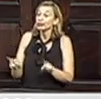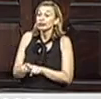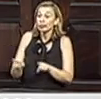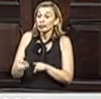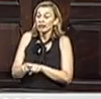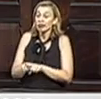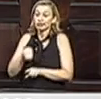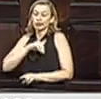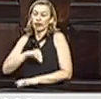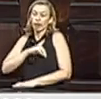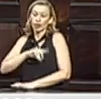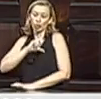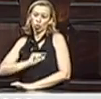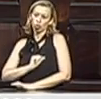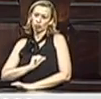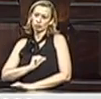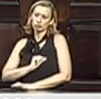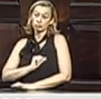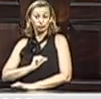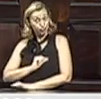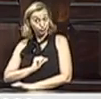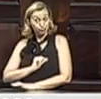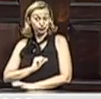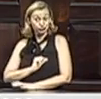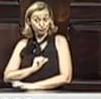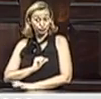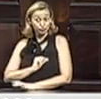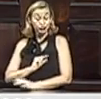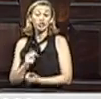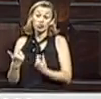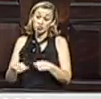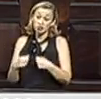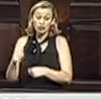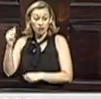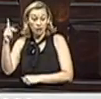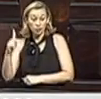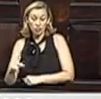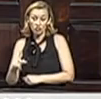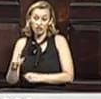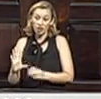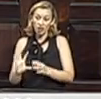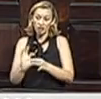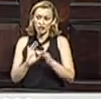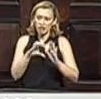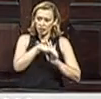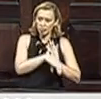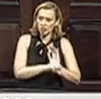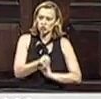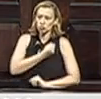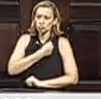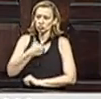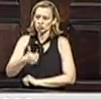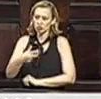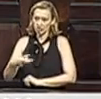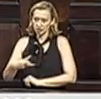também precisa ser preservada. E isso nós faríamos se aprovássemos essa emenda número